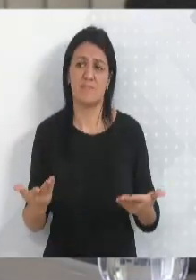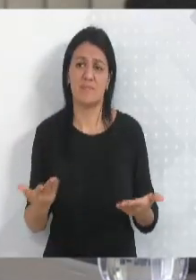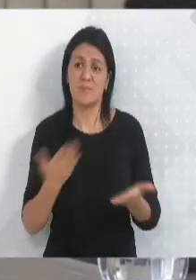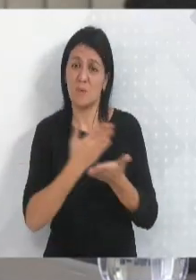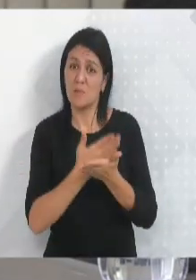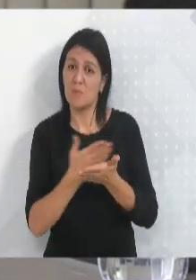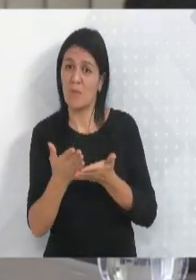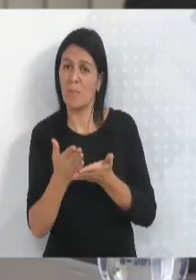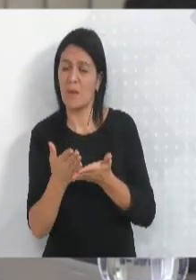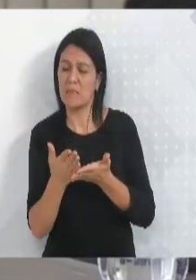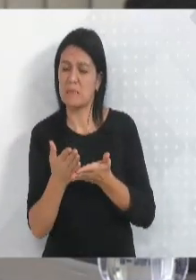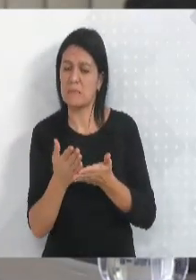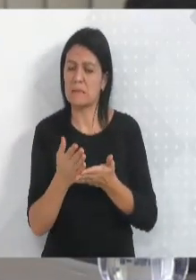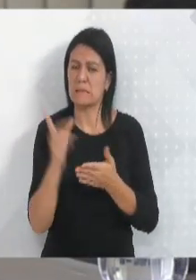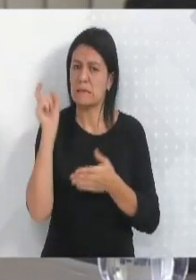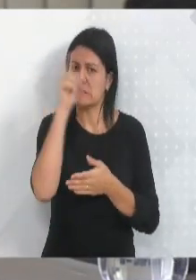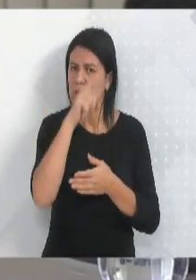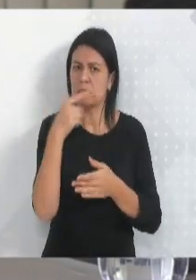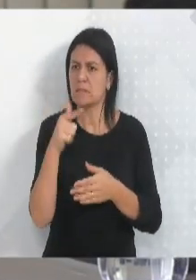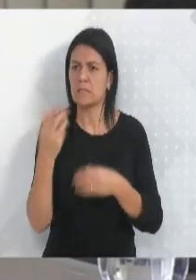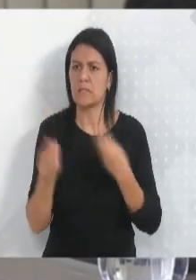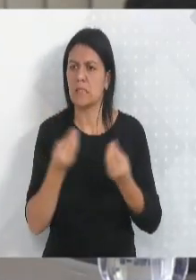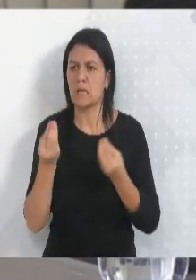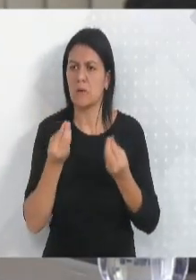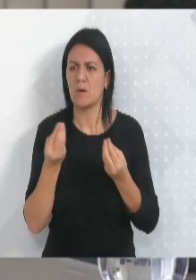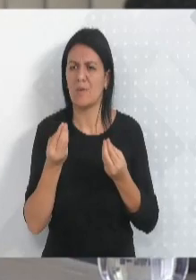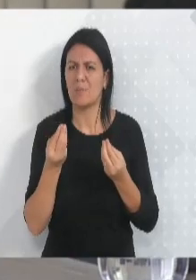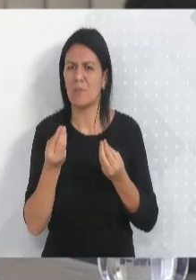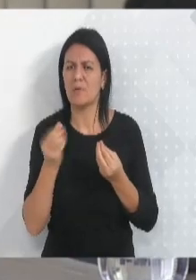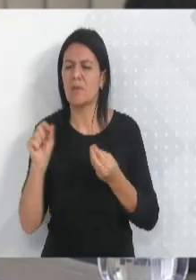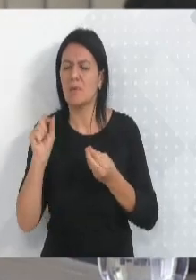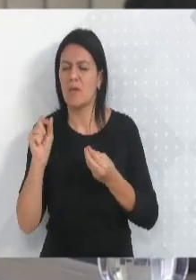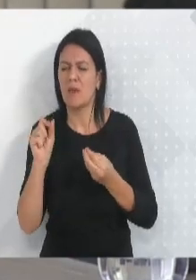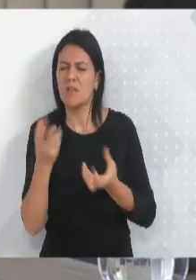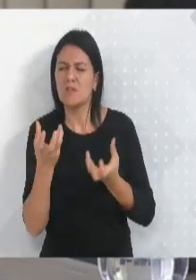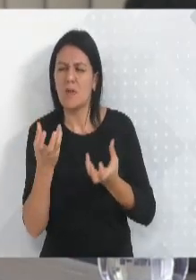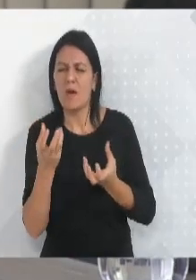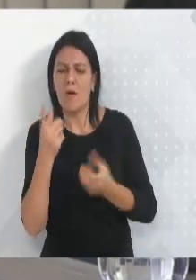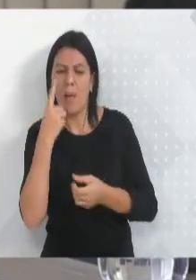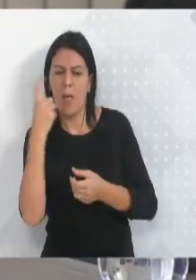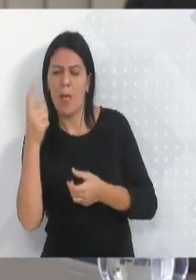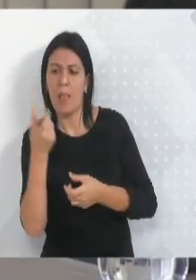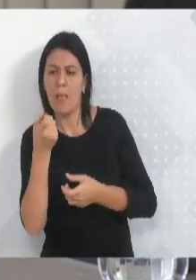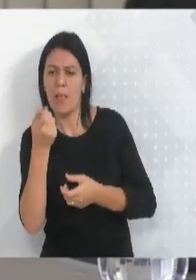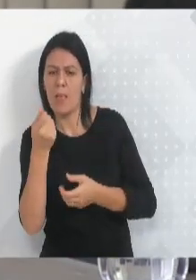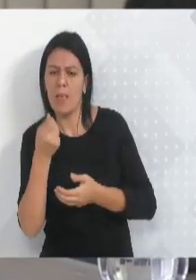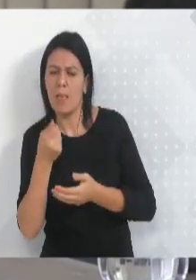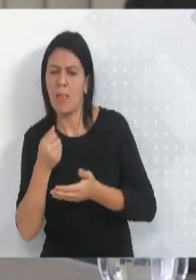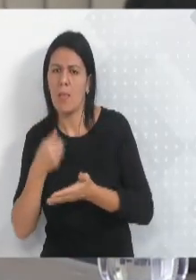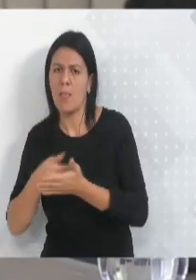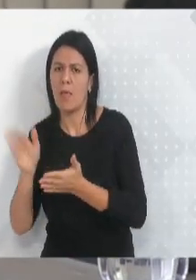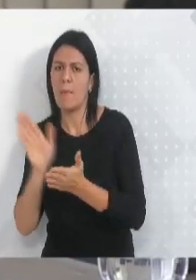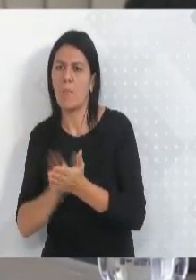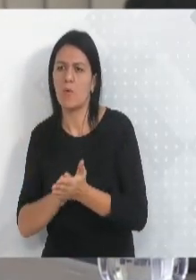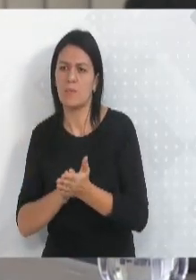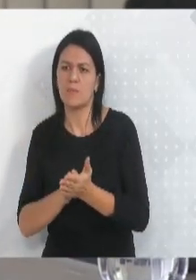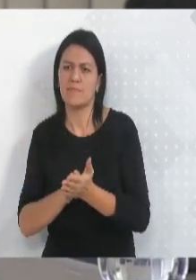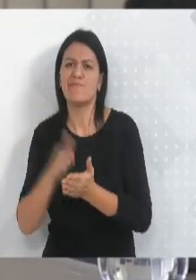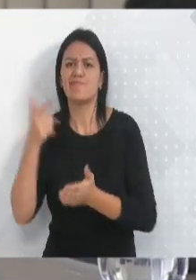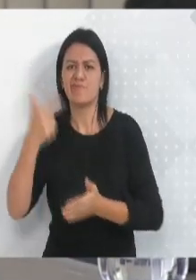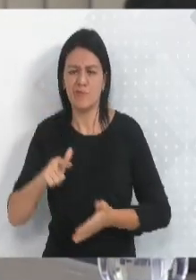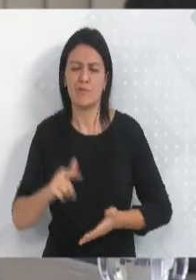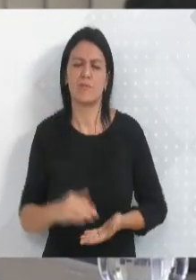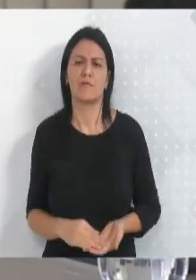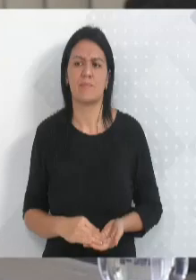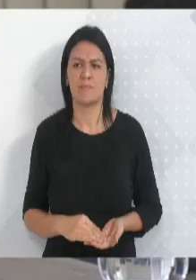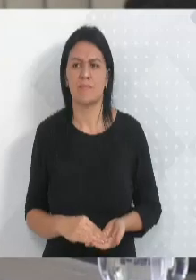começa a ficar desse jeito, não tem como descaracterizar aquilo que se prega por aí, muitas vezes, que em Blumenau está se voltando a ter a indústria da multa,